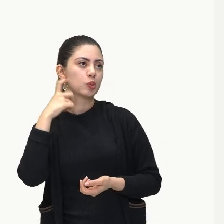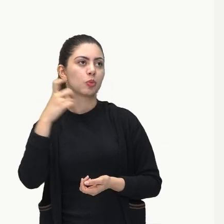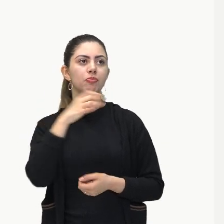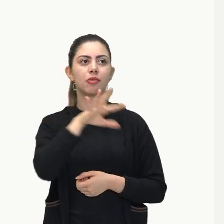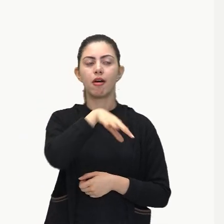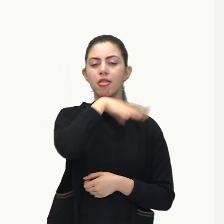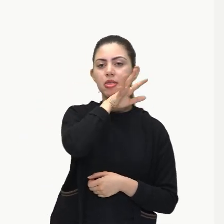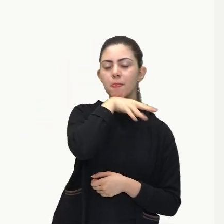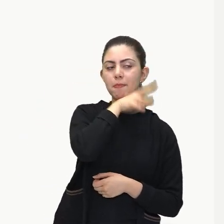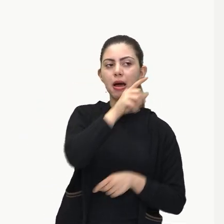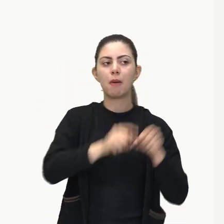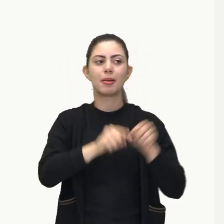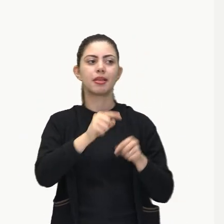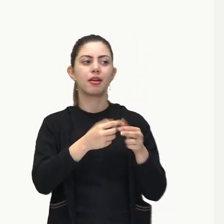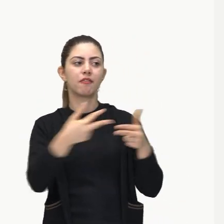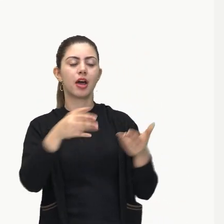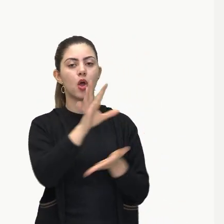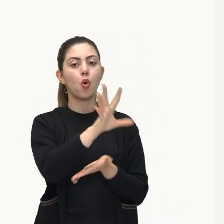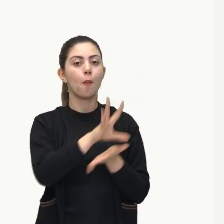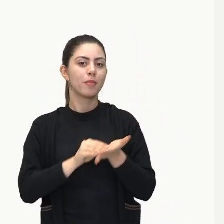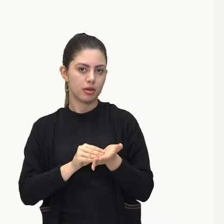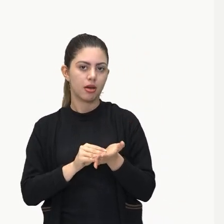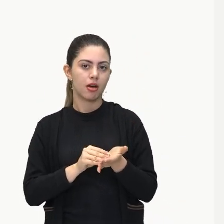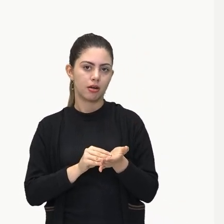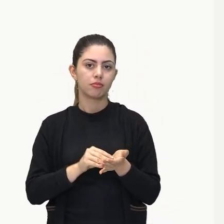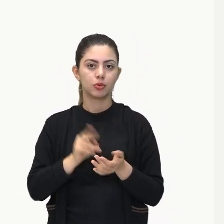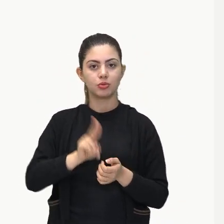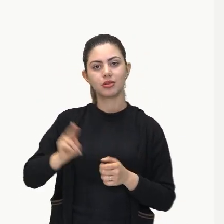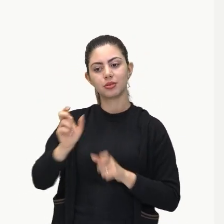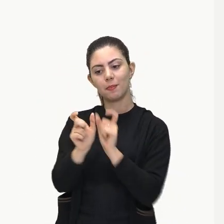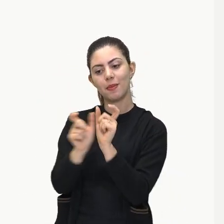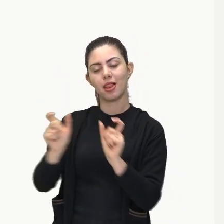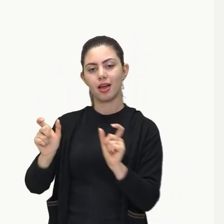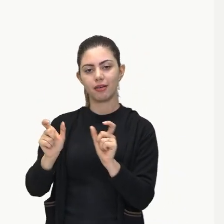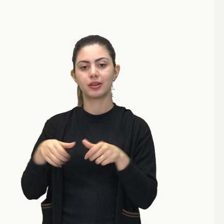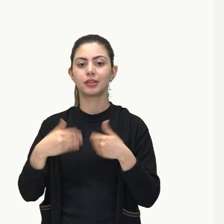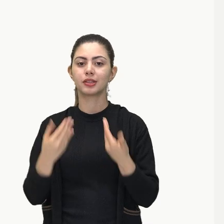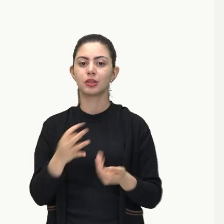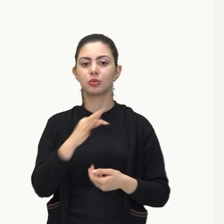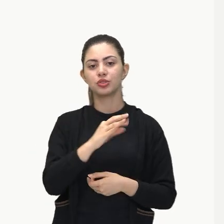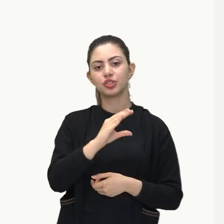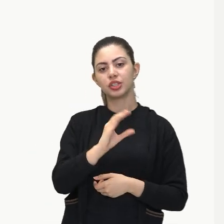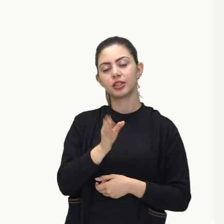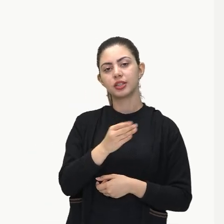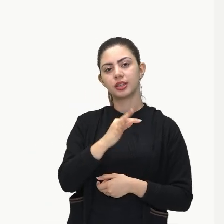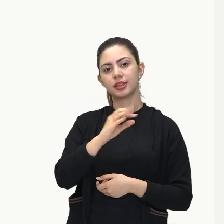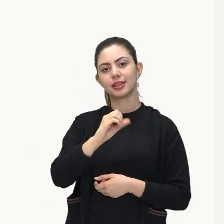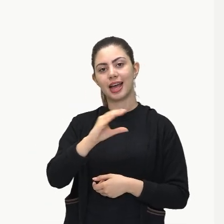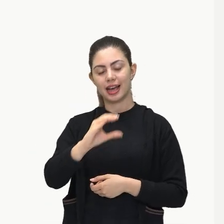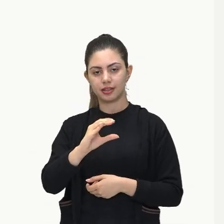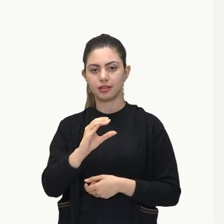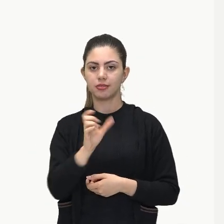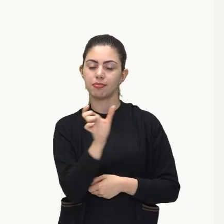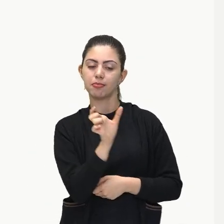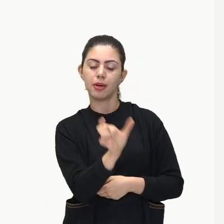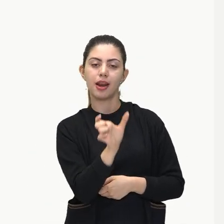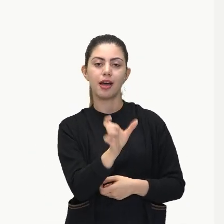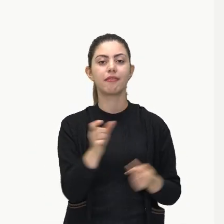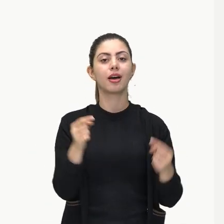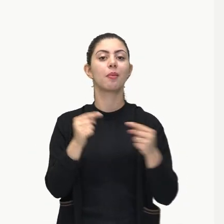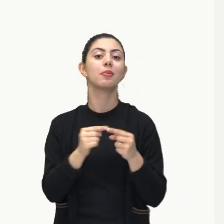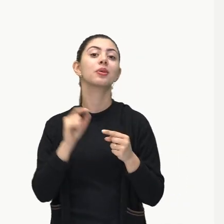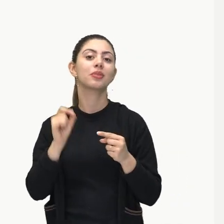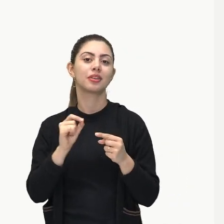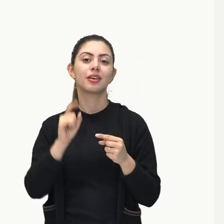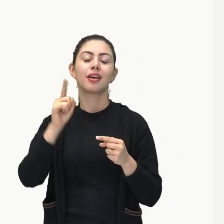algum objeto, a partir de palavras. Então o tic-tac, como eu estou escrevendo aqui, ele representa o